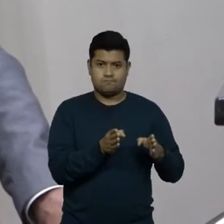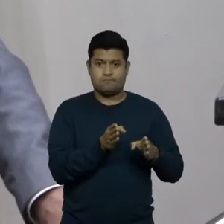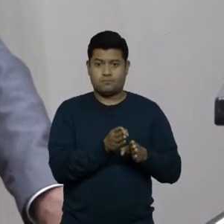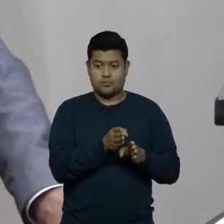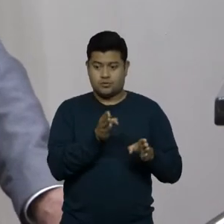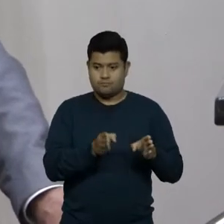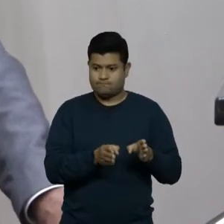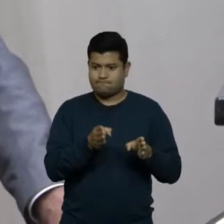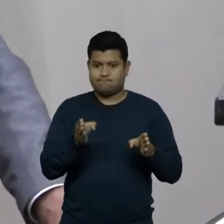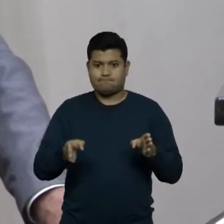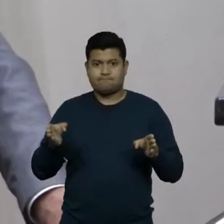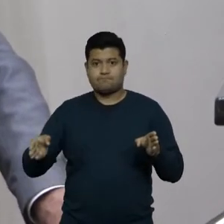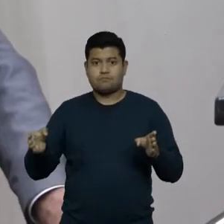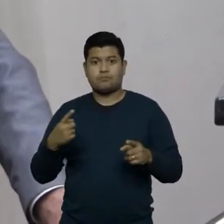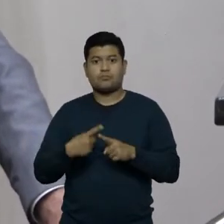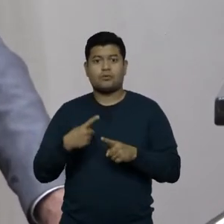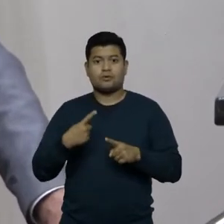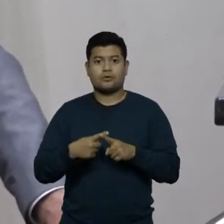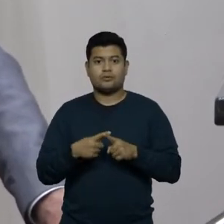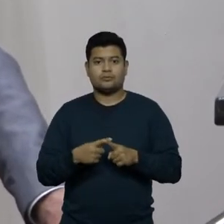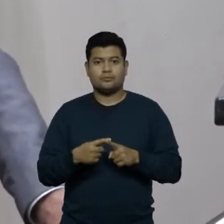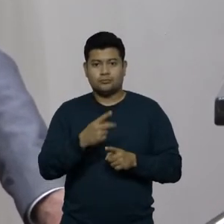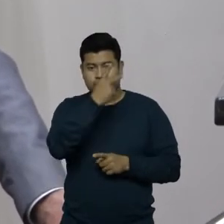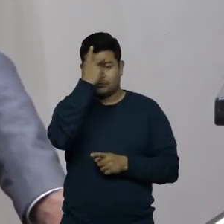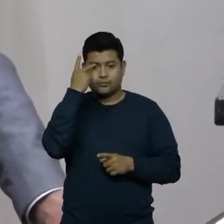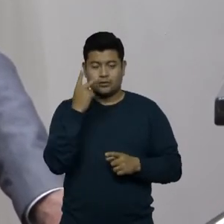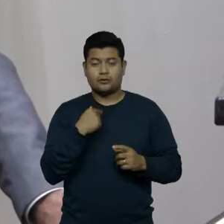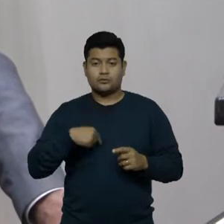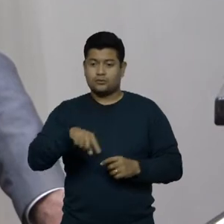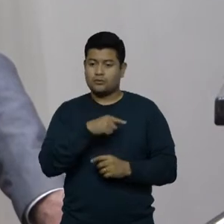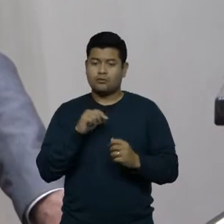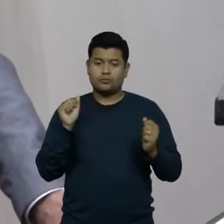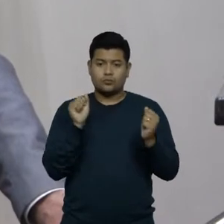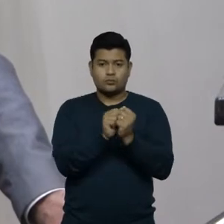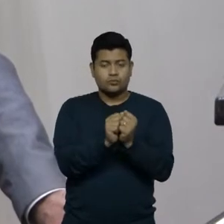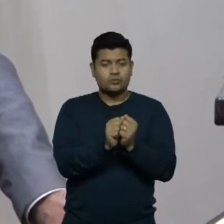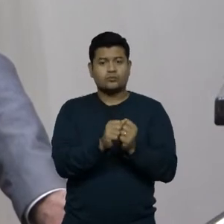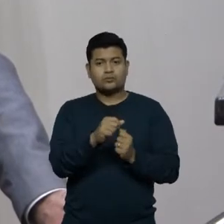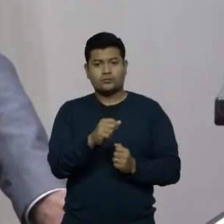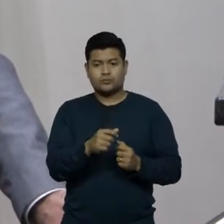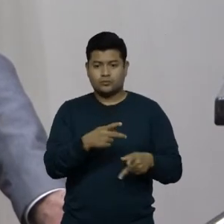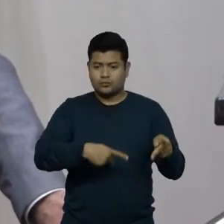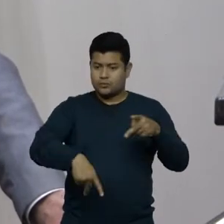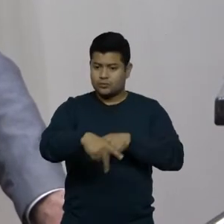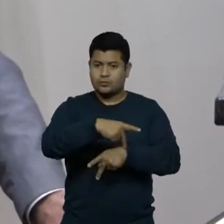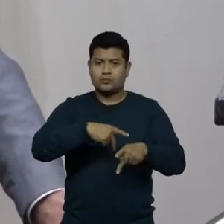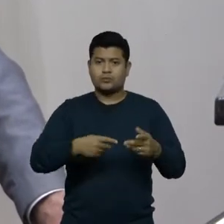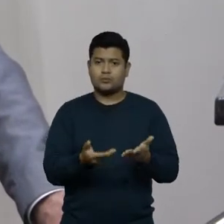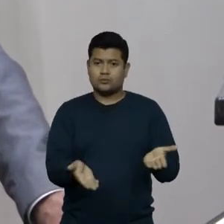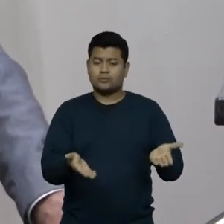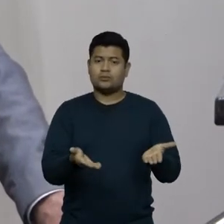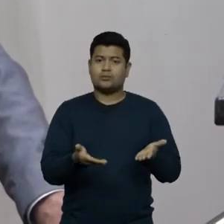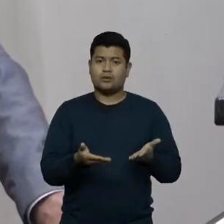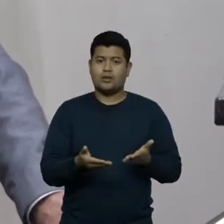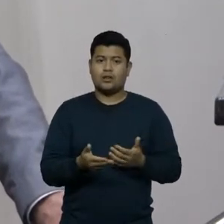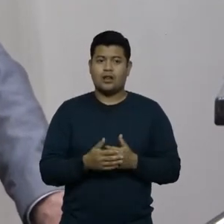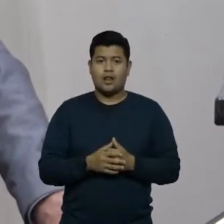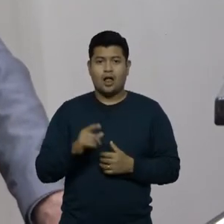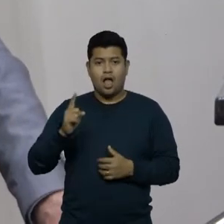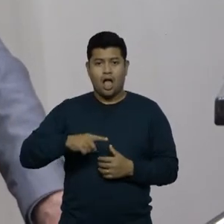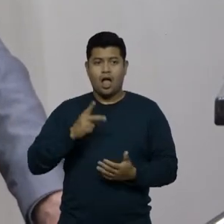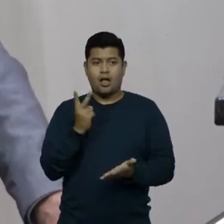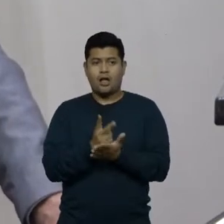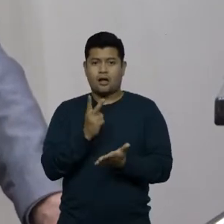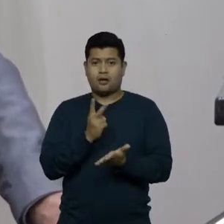e eles têm um cheiro do povo tem o contato com o povo quer um que é permanente